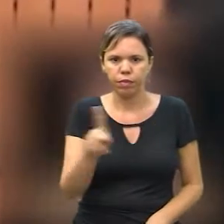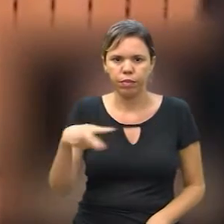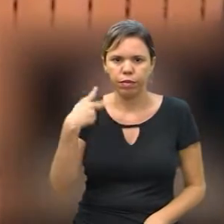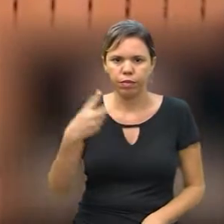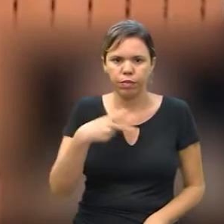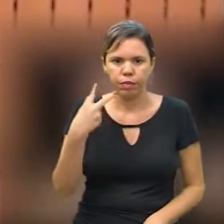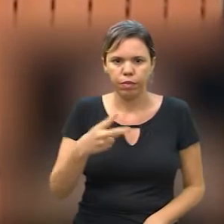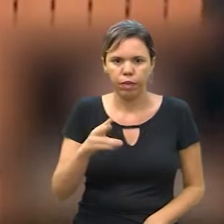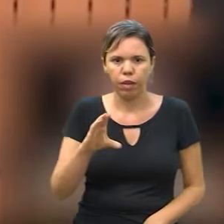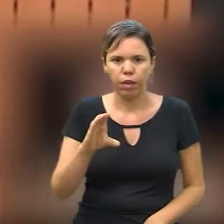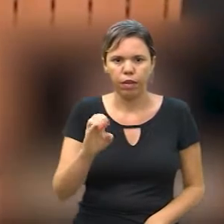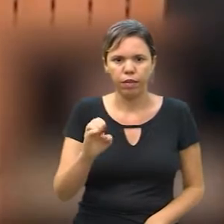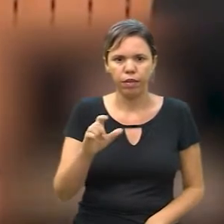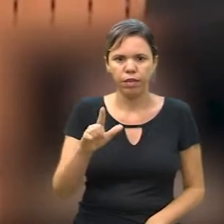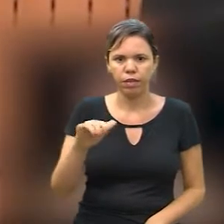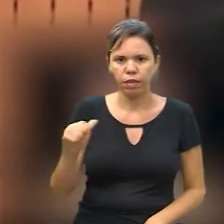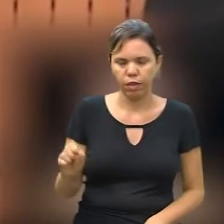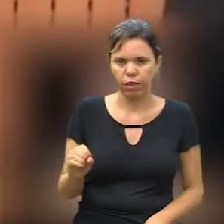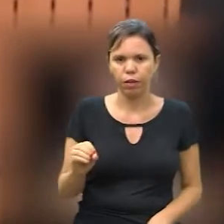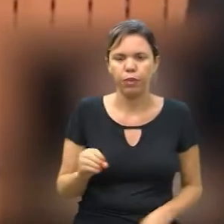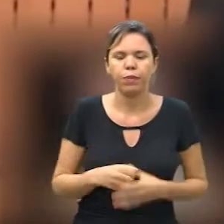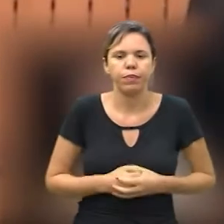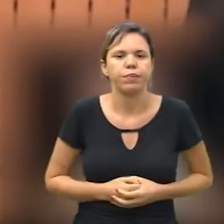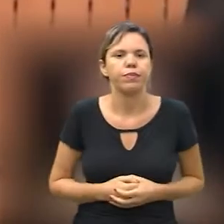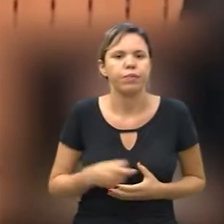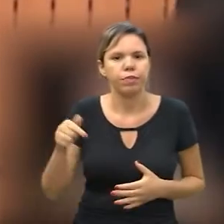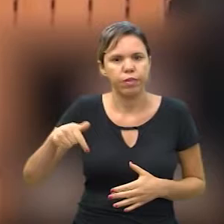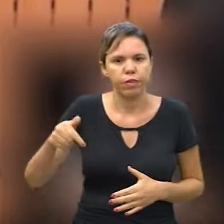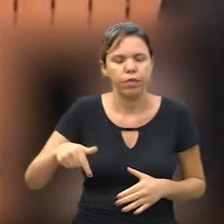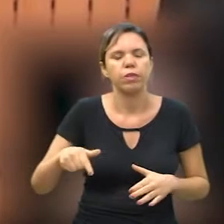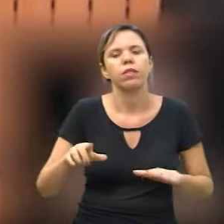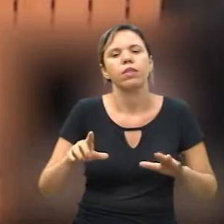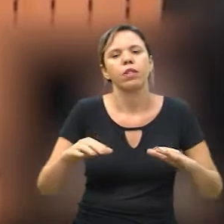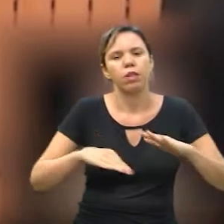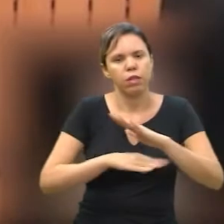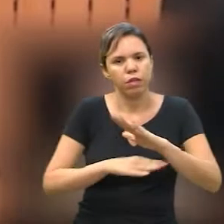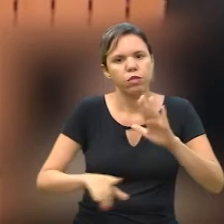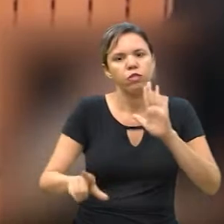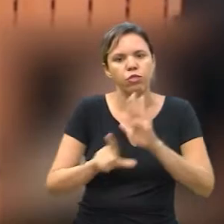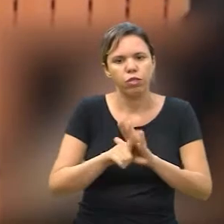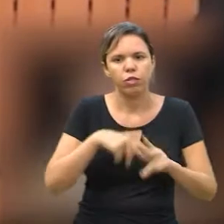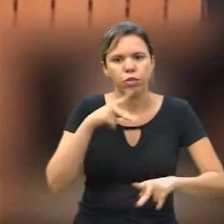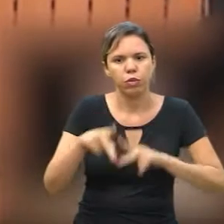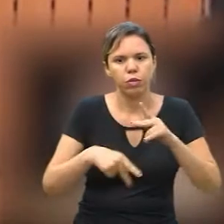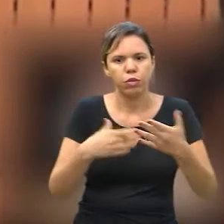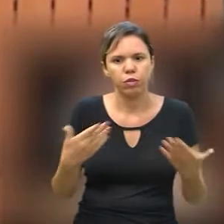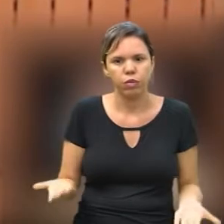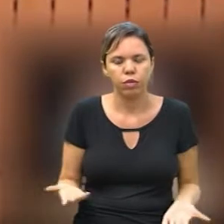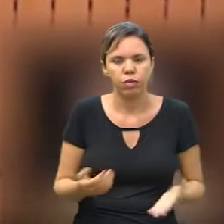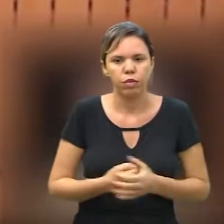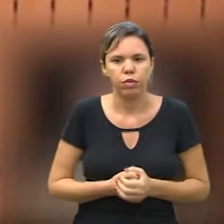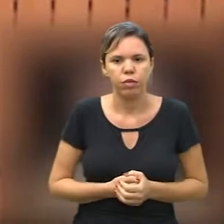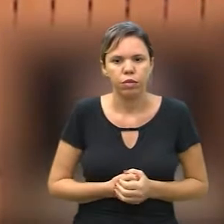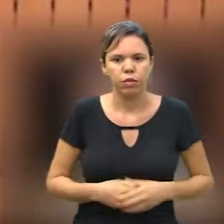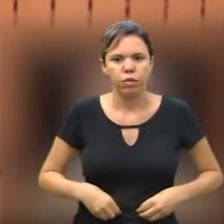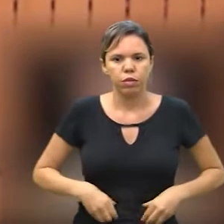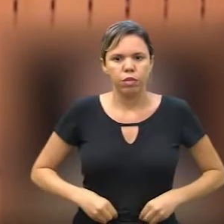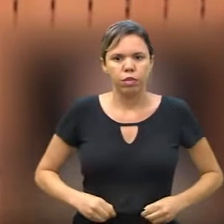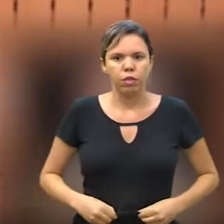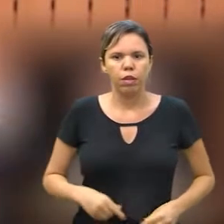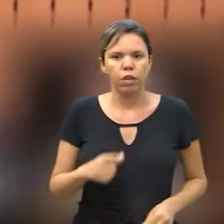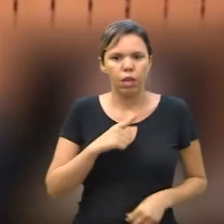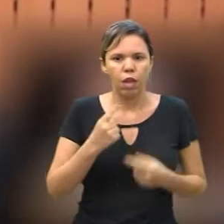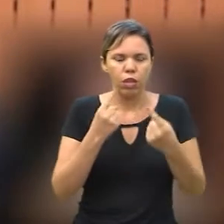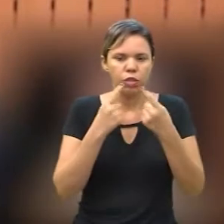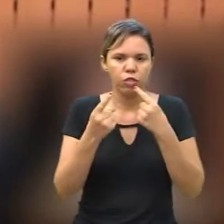presidida pelo vereador Cecílio Santos. Esta casa é a Casa de Leis, é a Casa do Povo, né? É onde